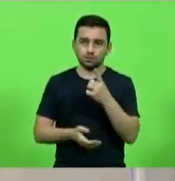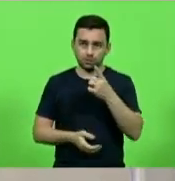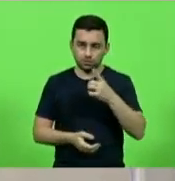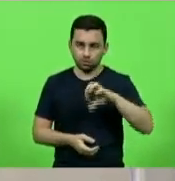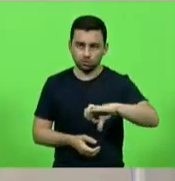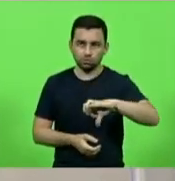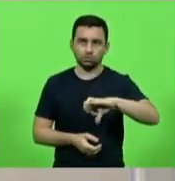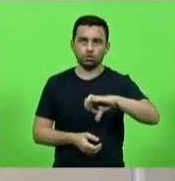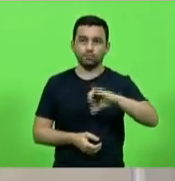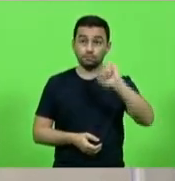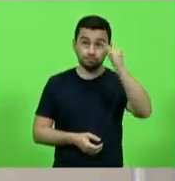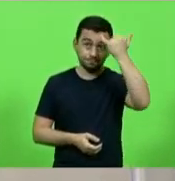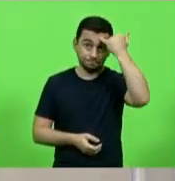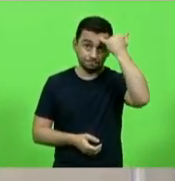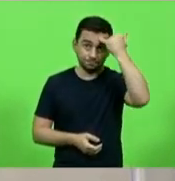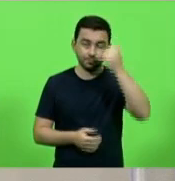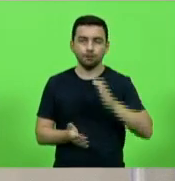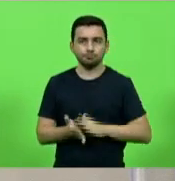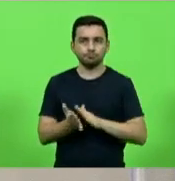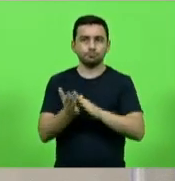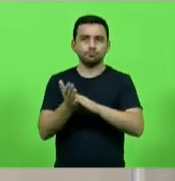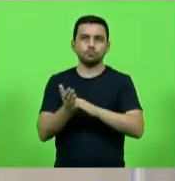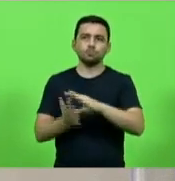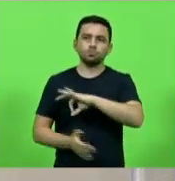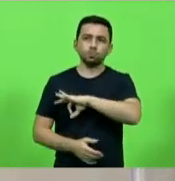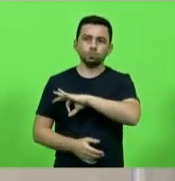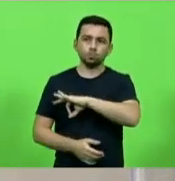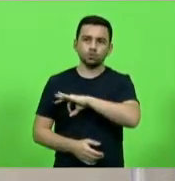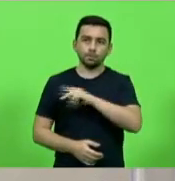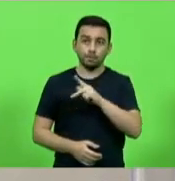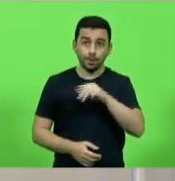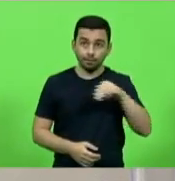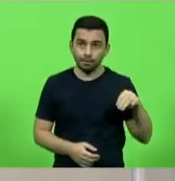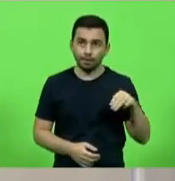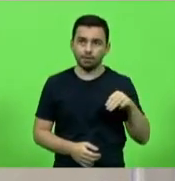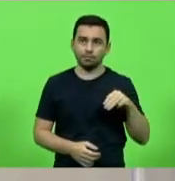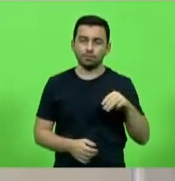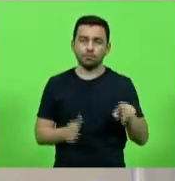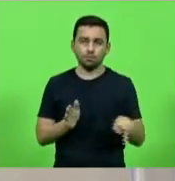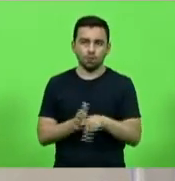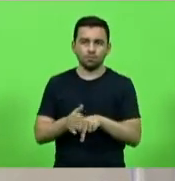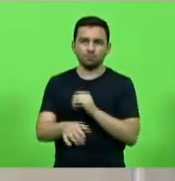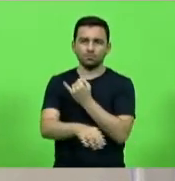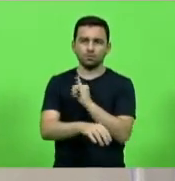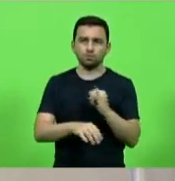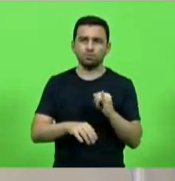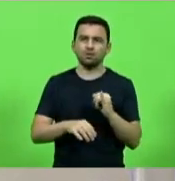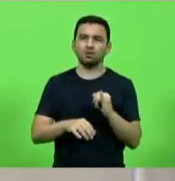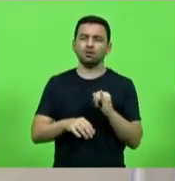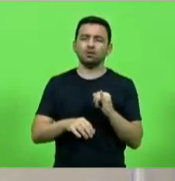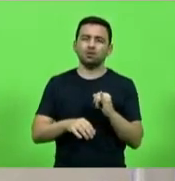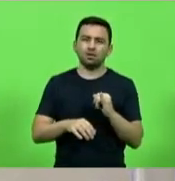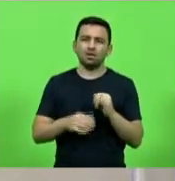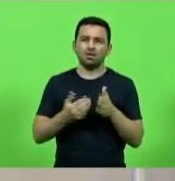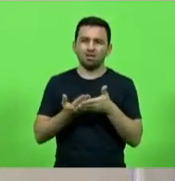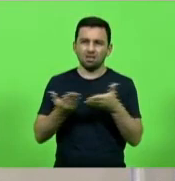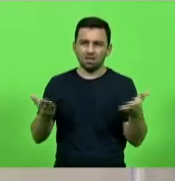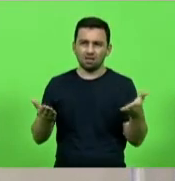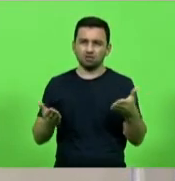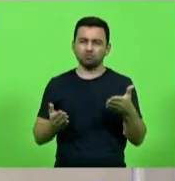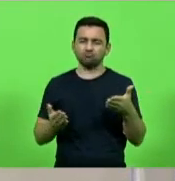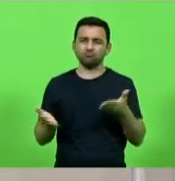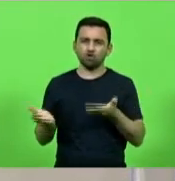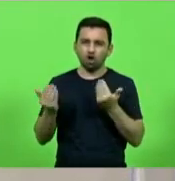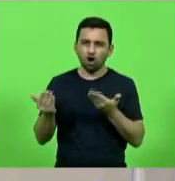Autor deputado Jesse Lopes. Manifestando aplausos aos policiais militares da Coarnição Especial de Imbituba, que salvaram a vida de um adolescente de 12 anos que